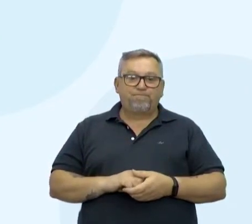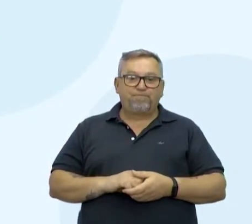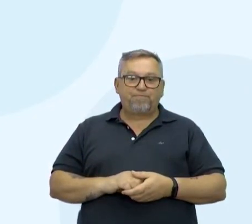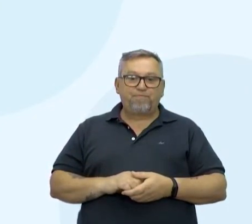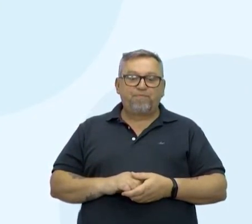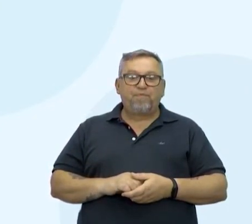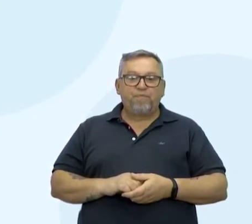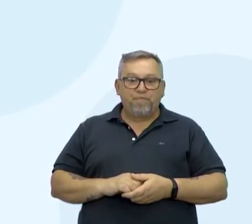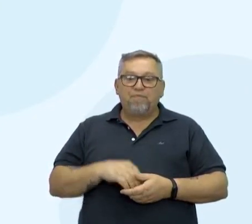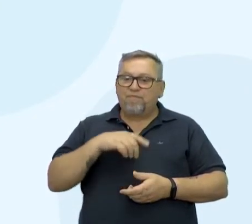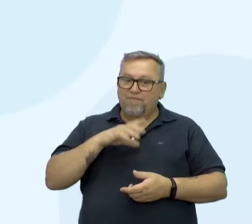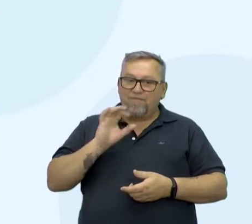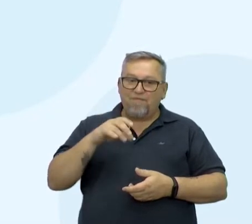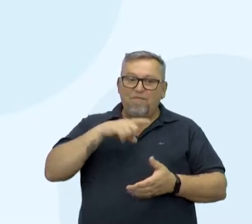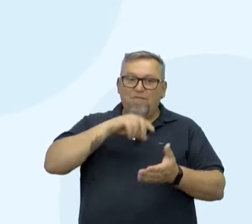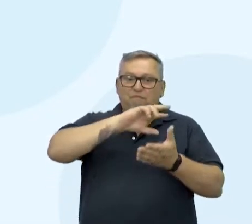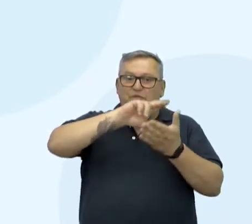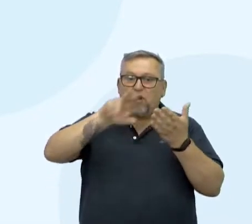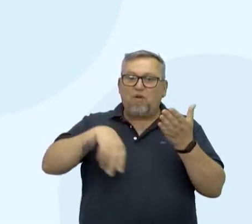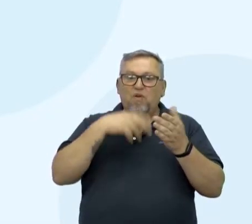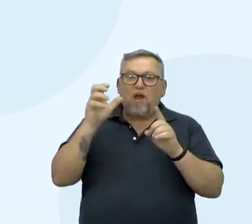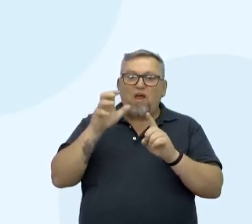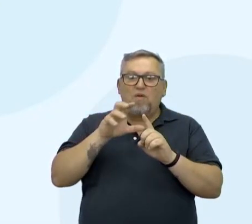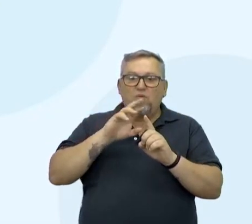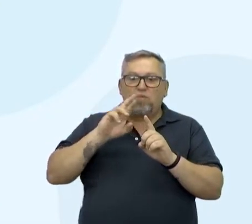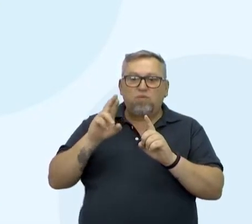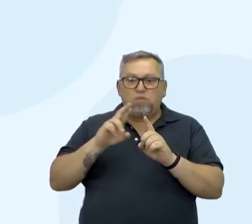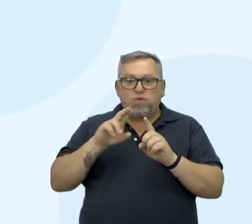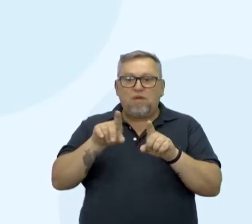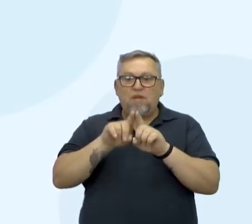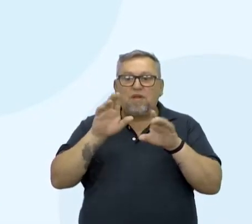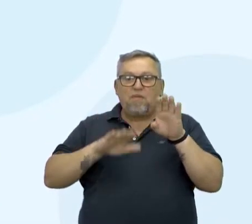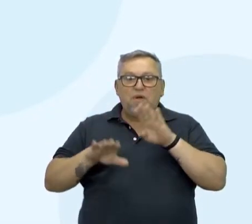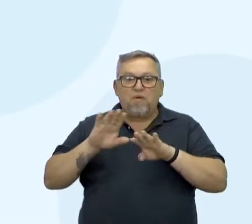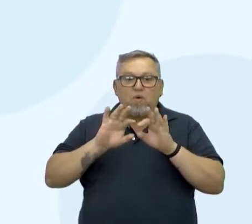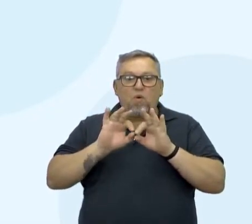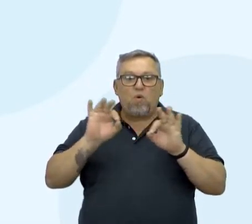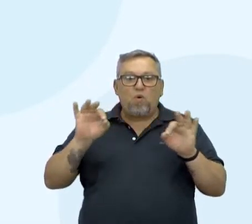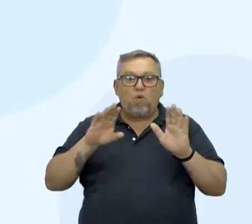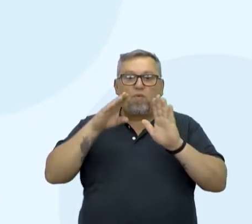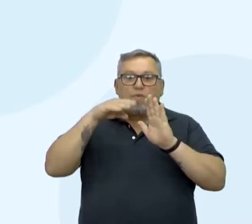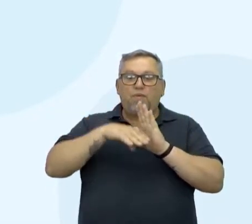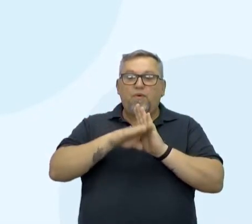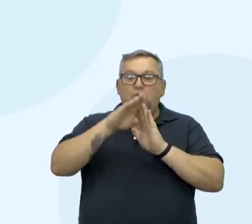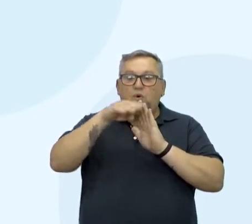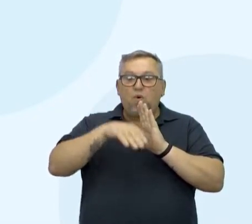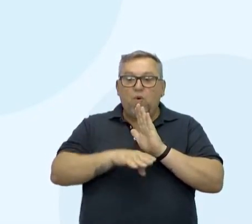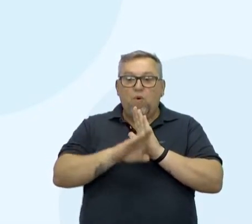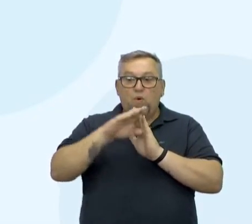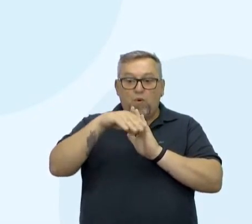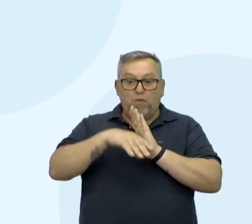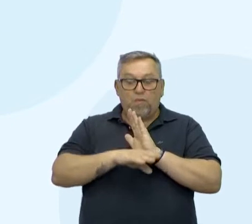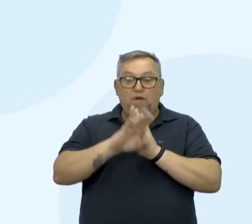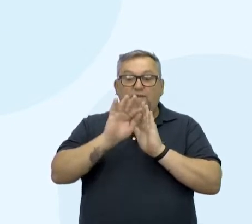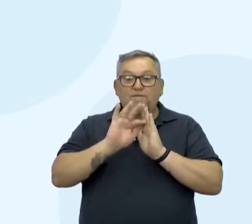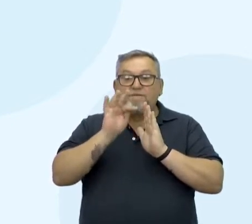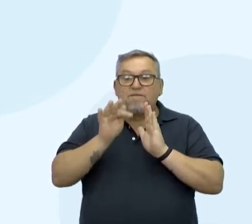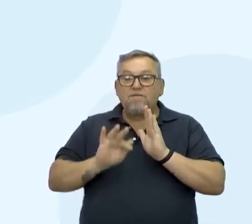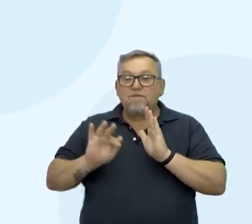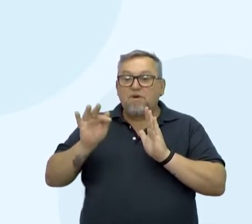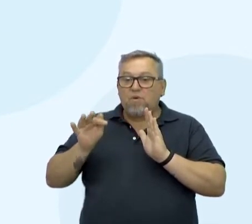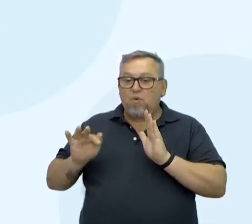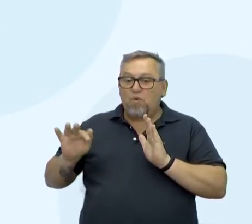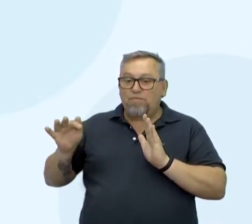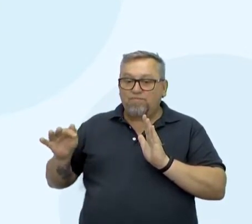1865, certo? Existem vários tipos de radiação eletromagnética, dependendo do comprimento de onda e da frequência que essas